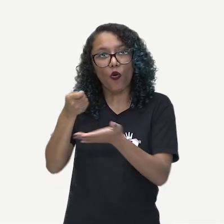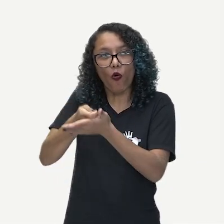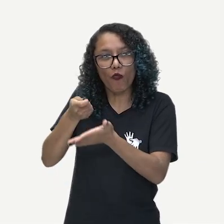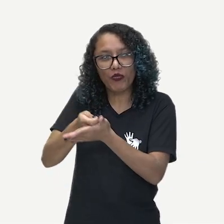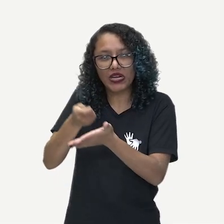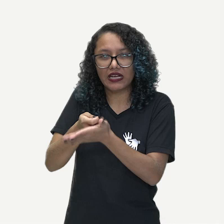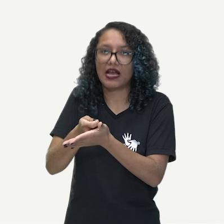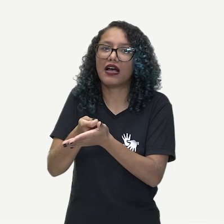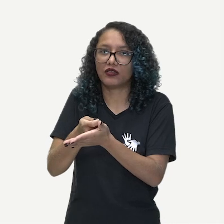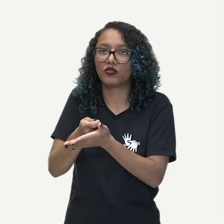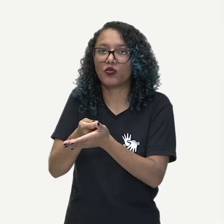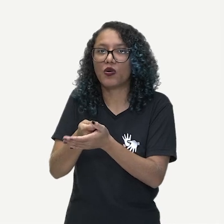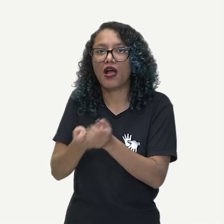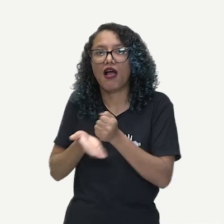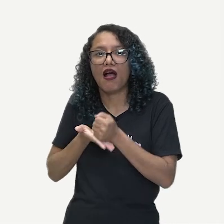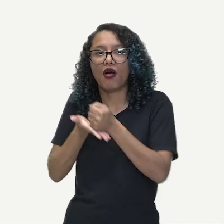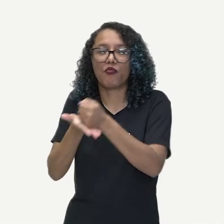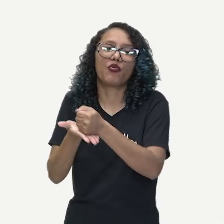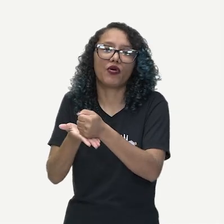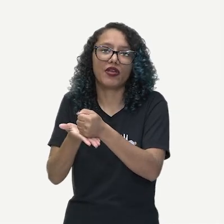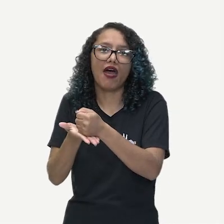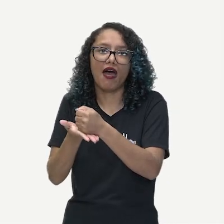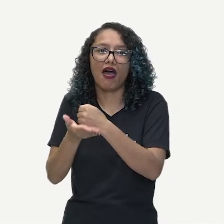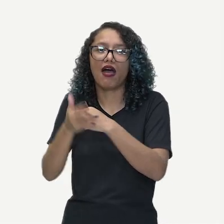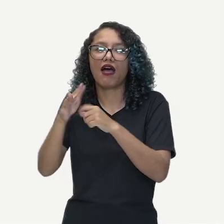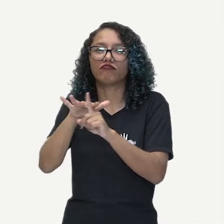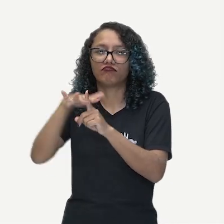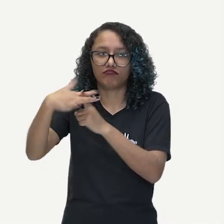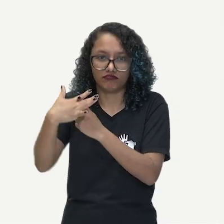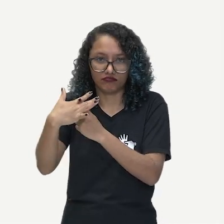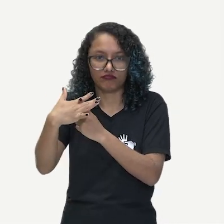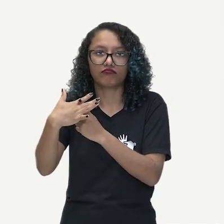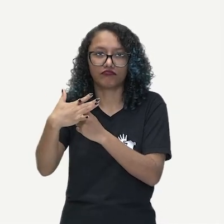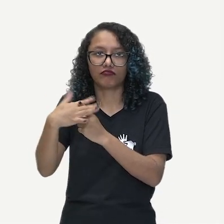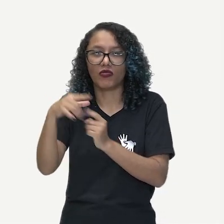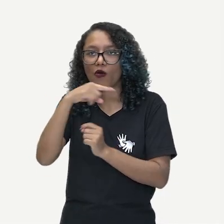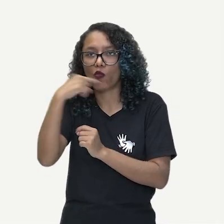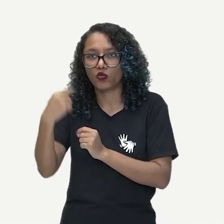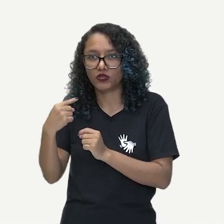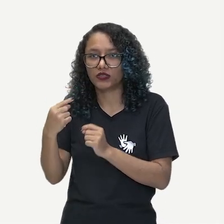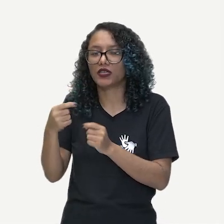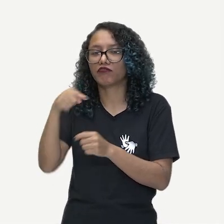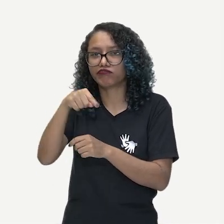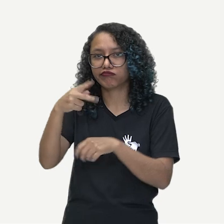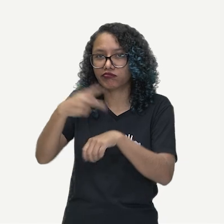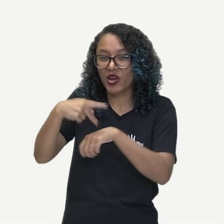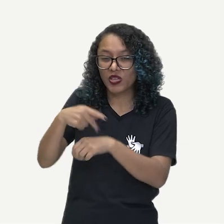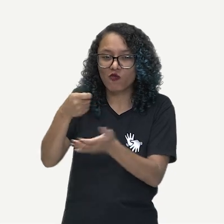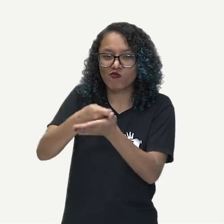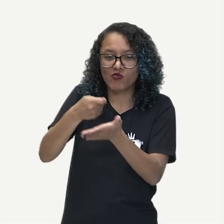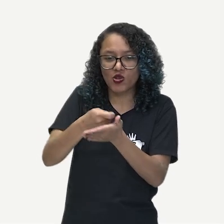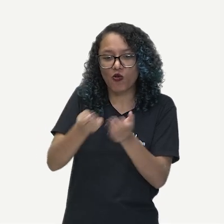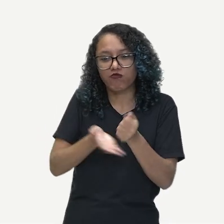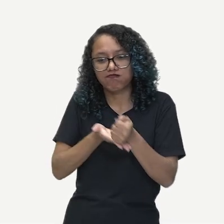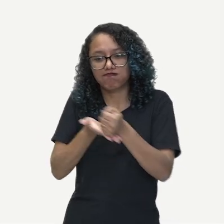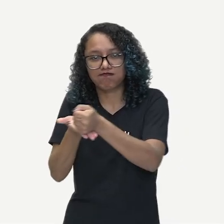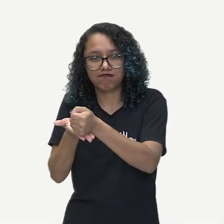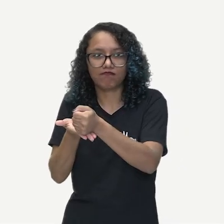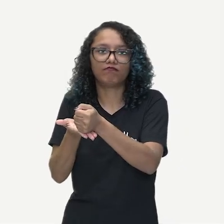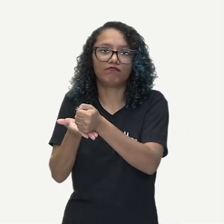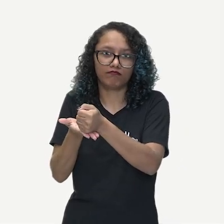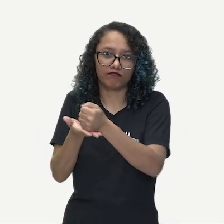União Soviética se impôs, né, militarmente nesses países e eles se alinharam a esse lado, a